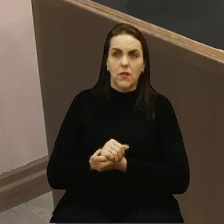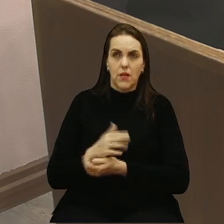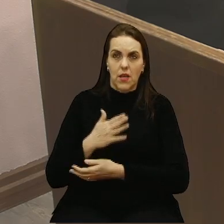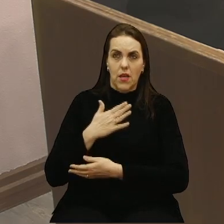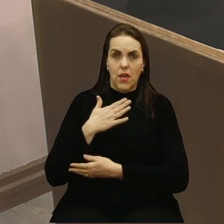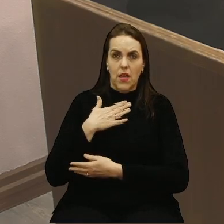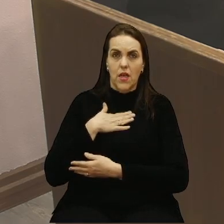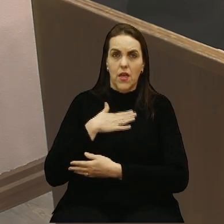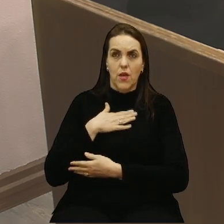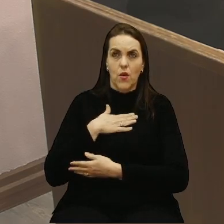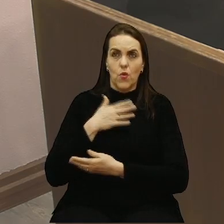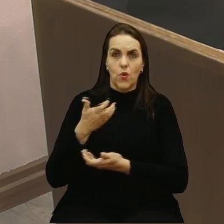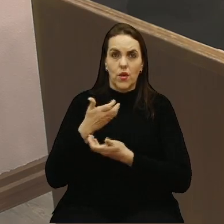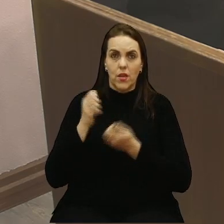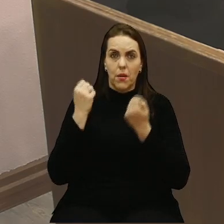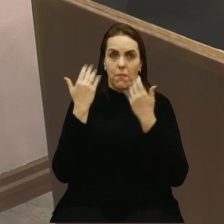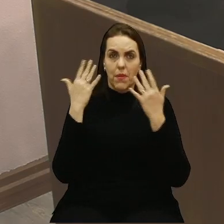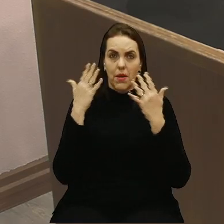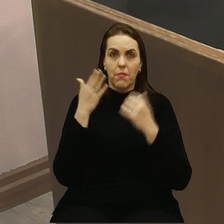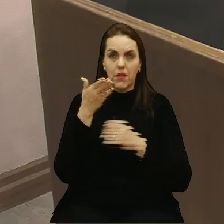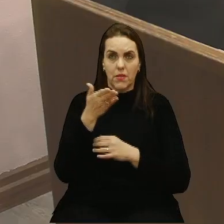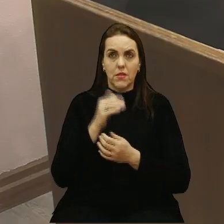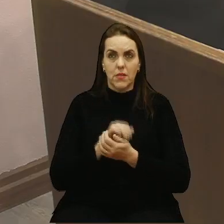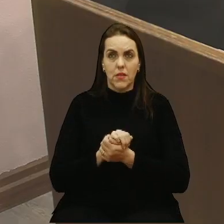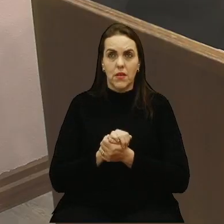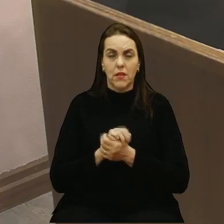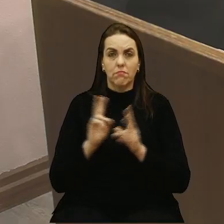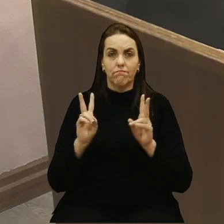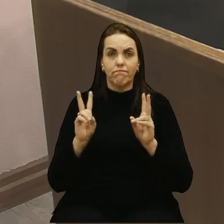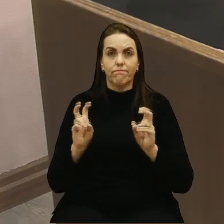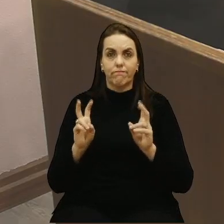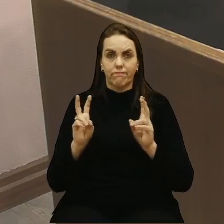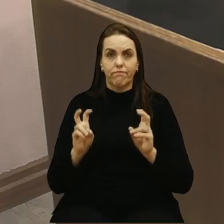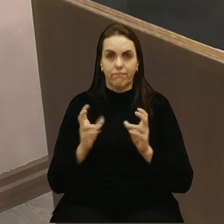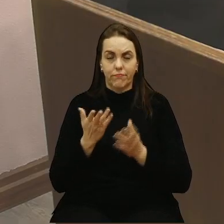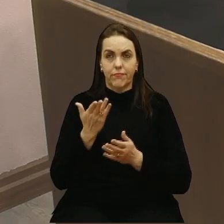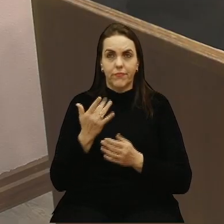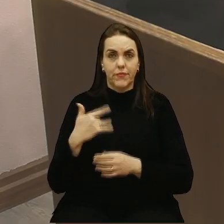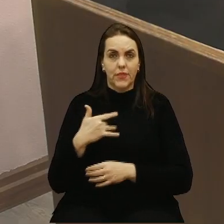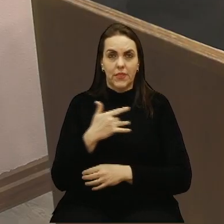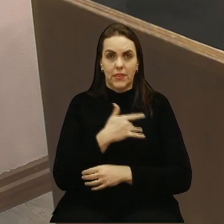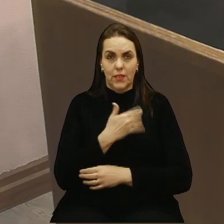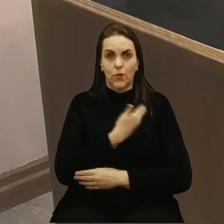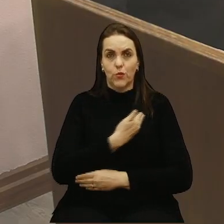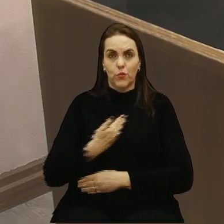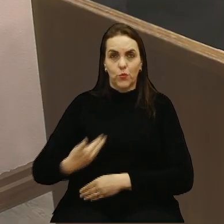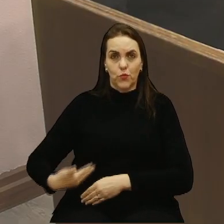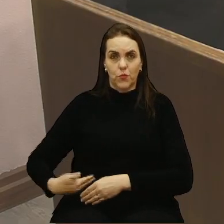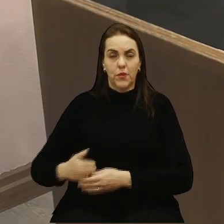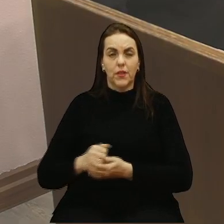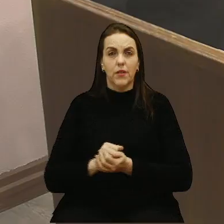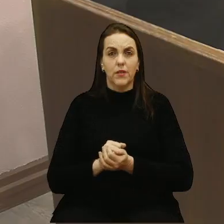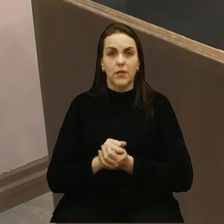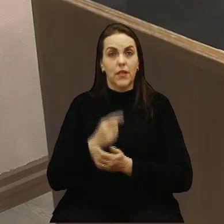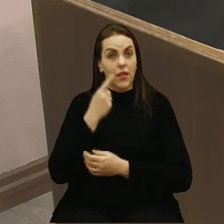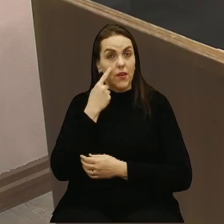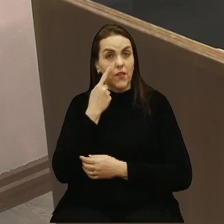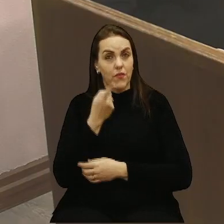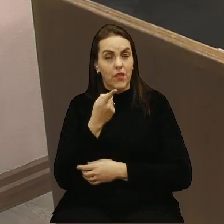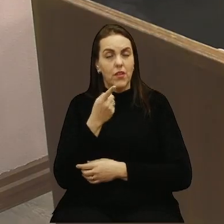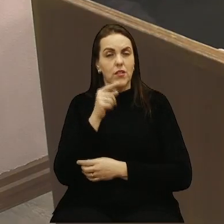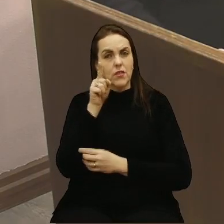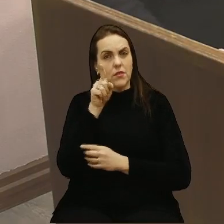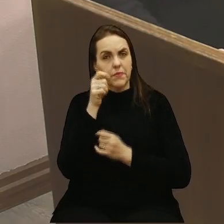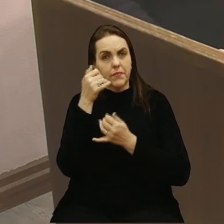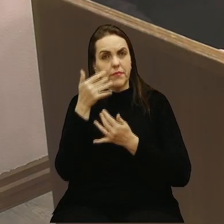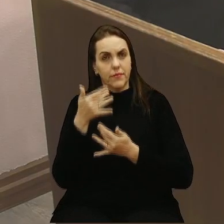Eu queria parabenizar o senhor por abordar esse tema da saúde pública. E veja, o senhor está